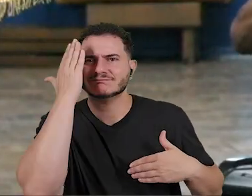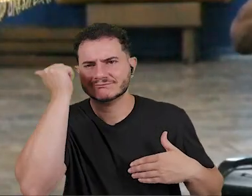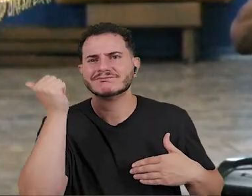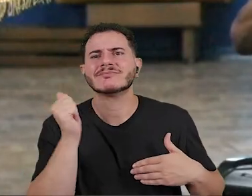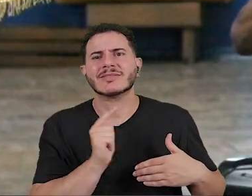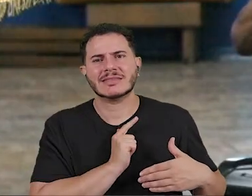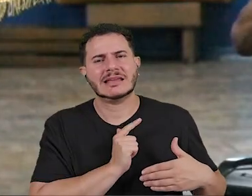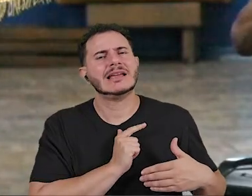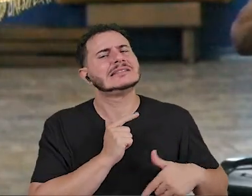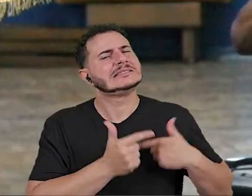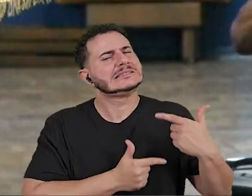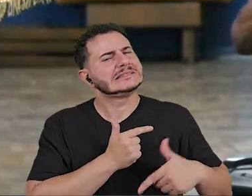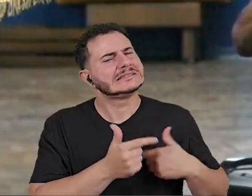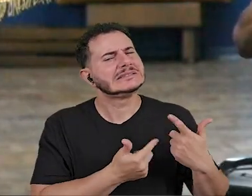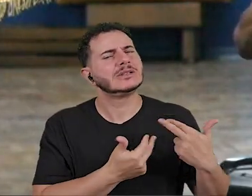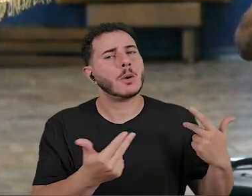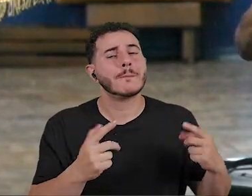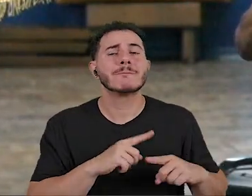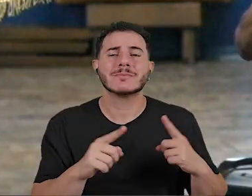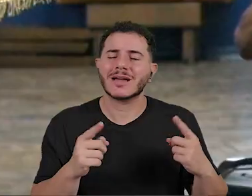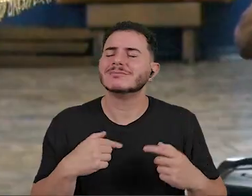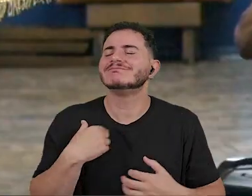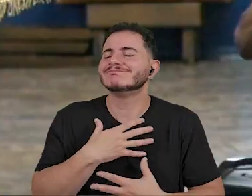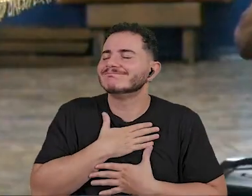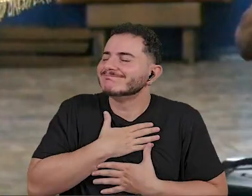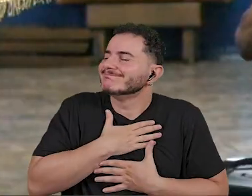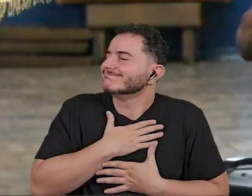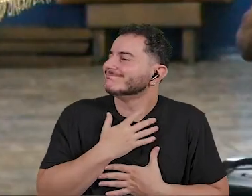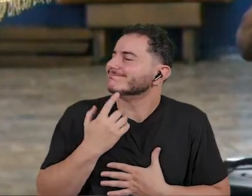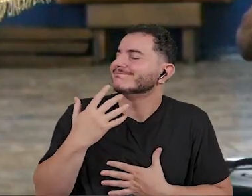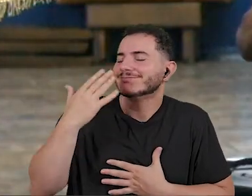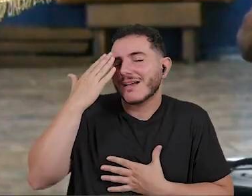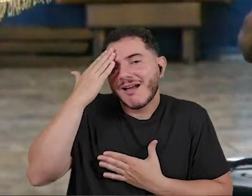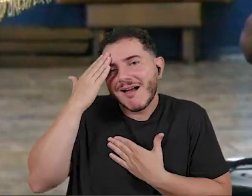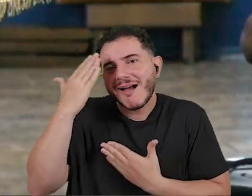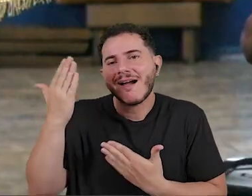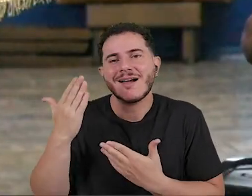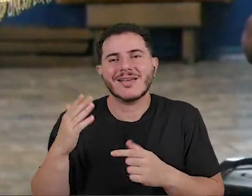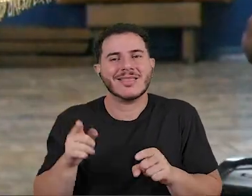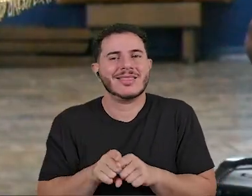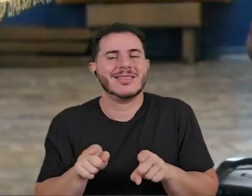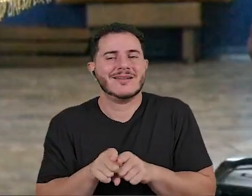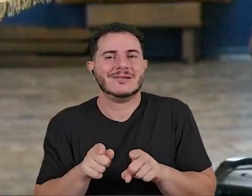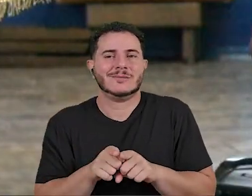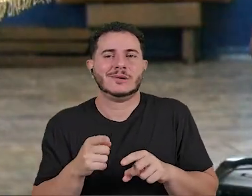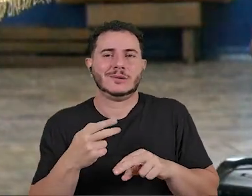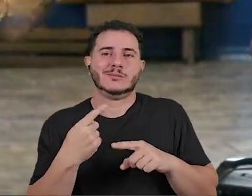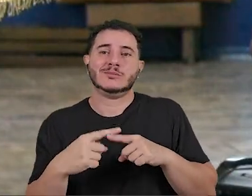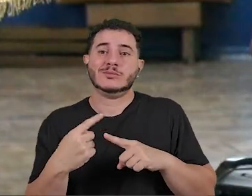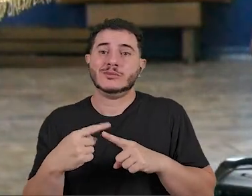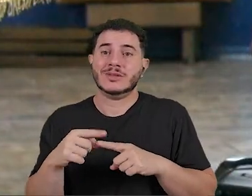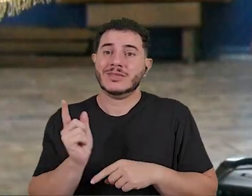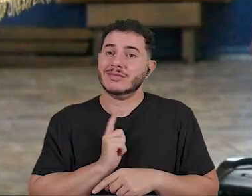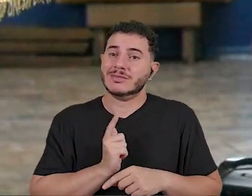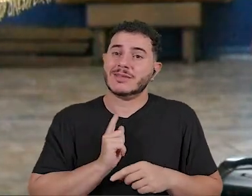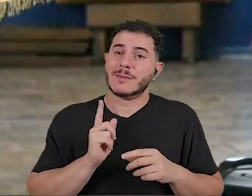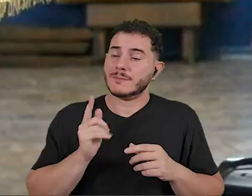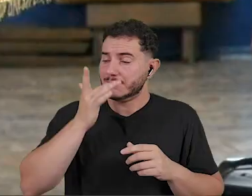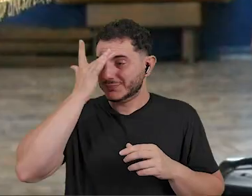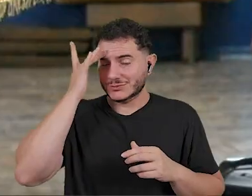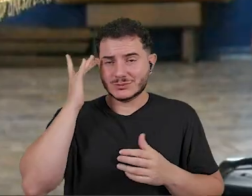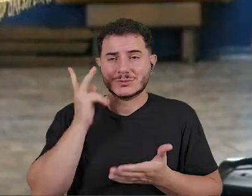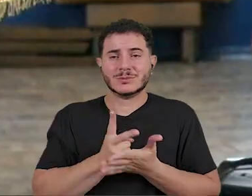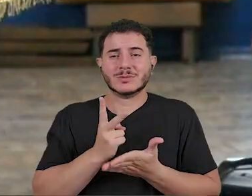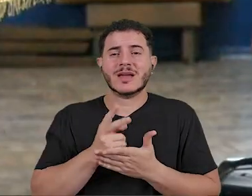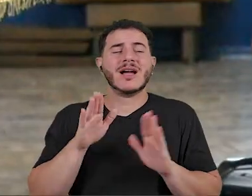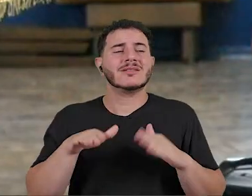porque as pessoas vêm, né, dentro da própria comunidade, pedem: olha, eu quero sair com essa cor, eu quero sair dessa